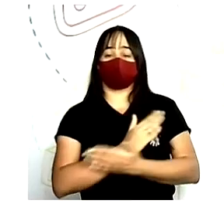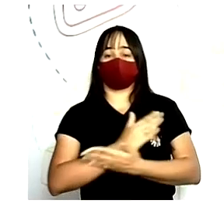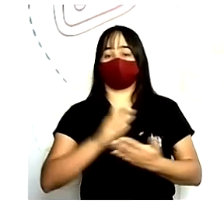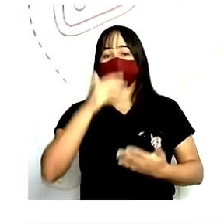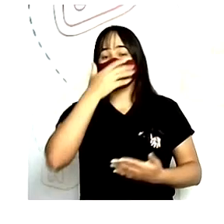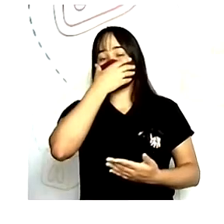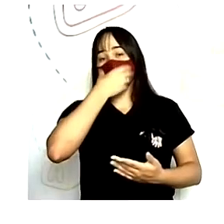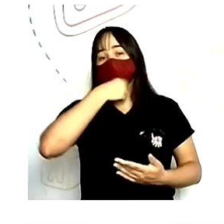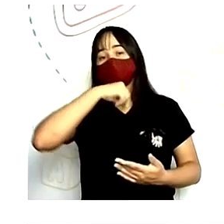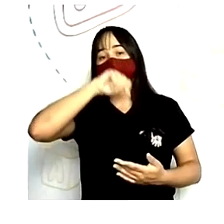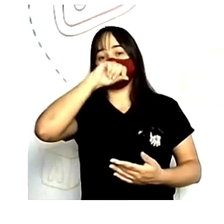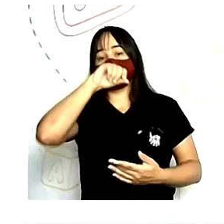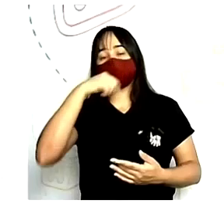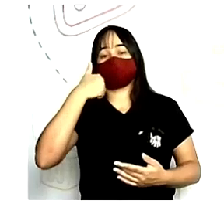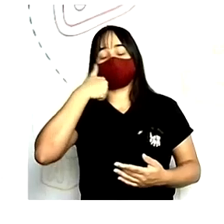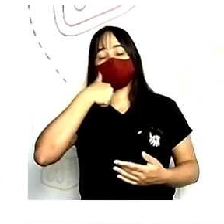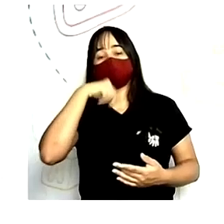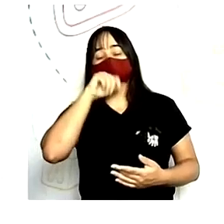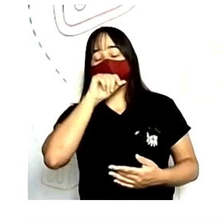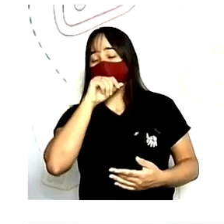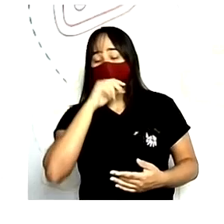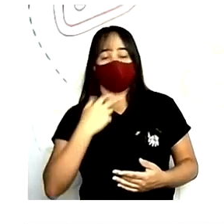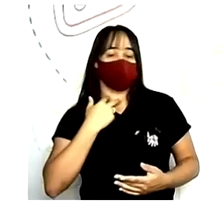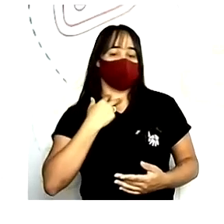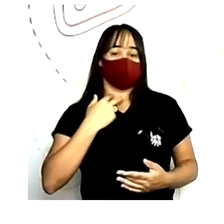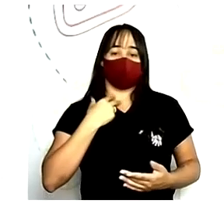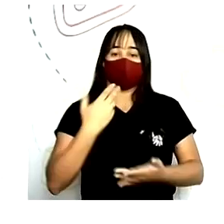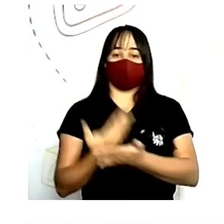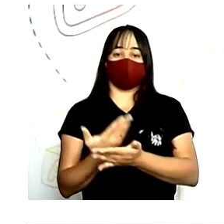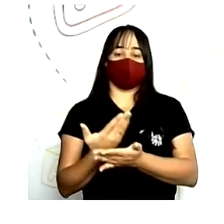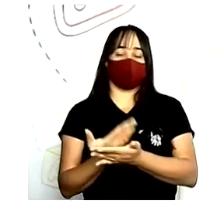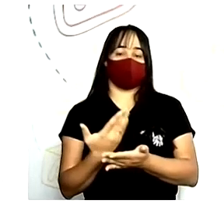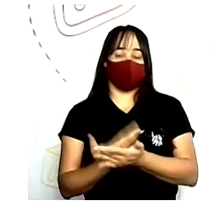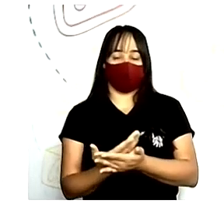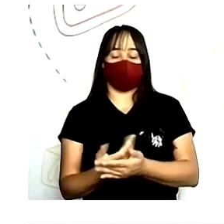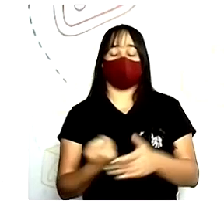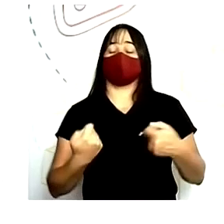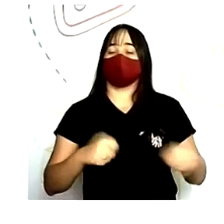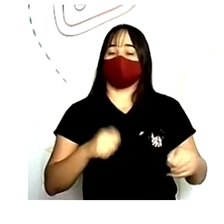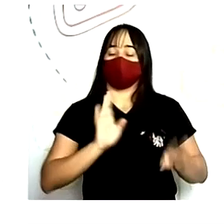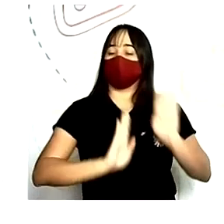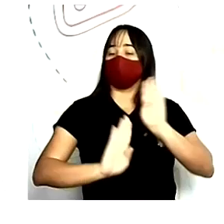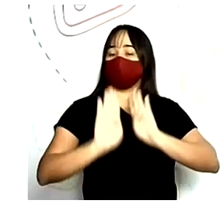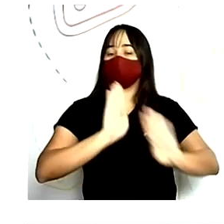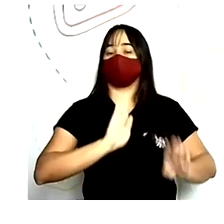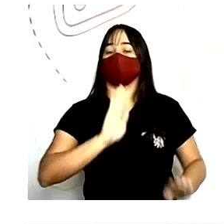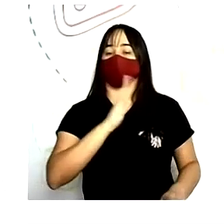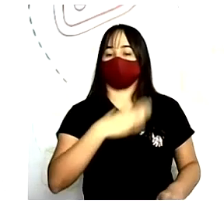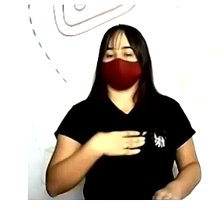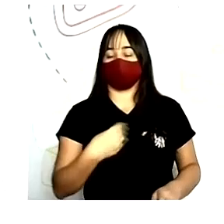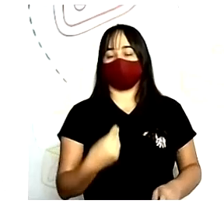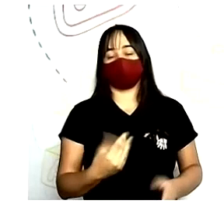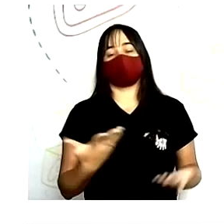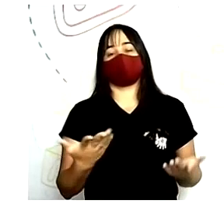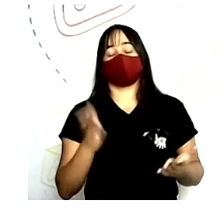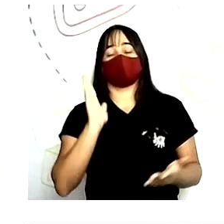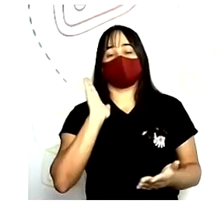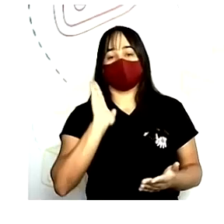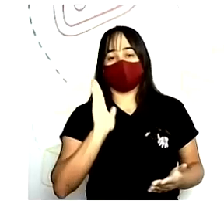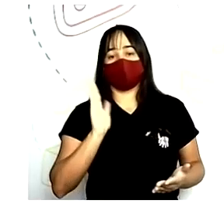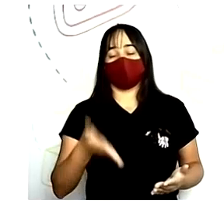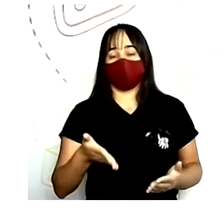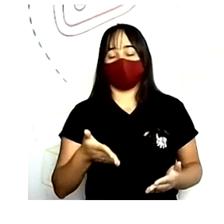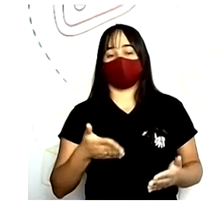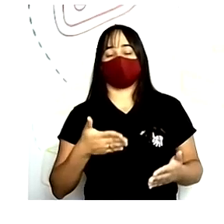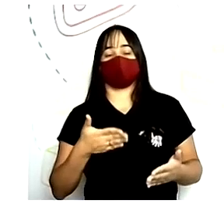que diz, não, agora você não vai estudar mais não, você vai ter que tomar conta do seu filho. E daí, ó, já vai afetar tanto na área social e econômica.